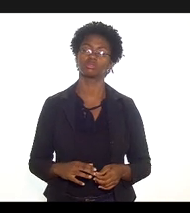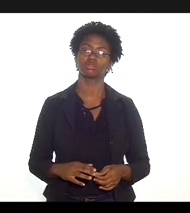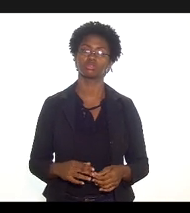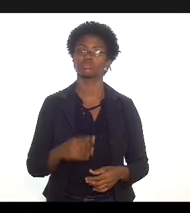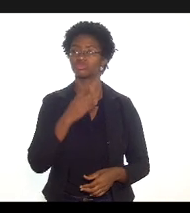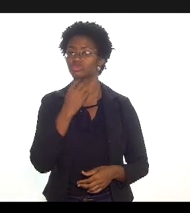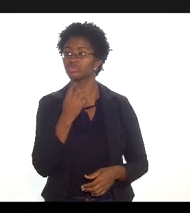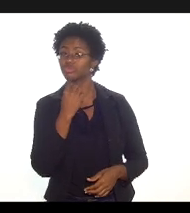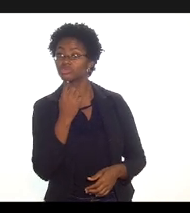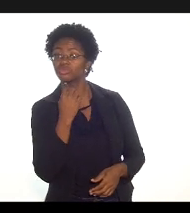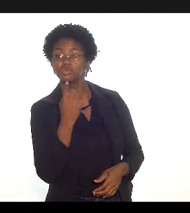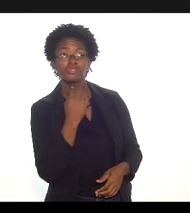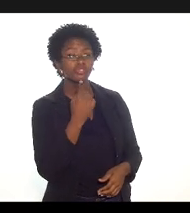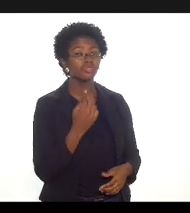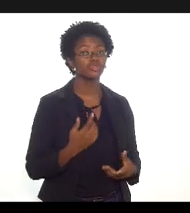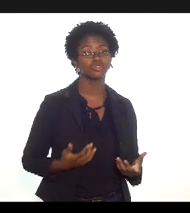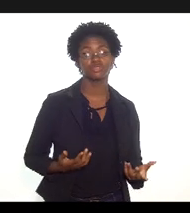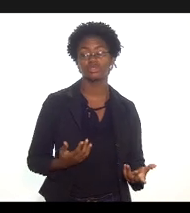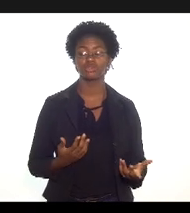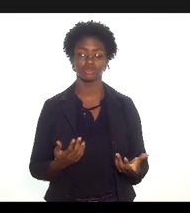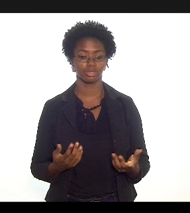Alguma dúvida?